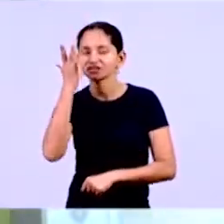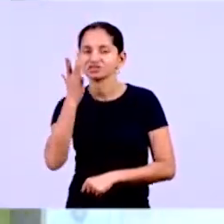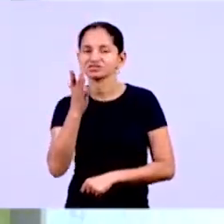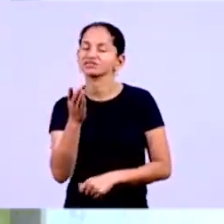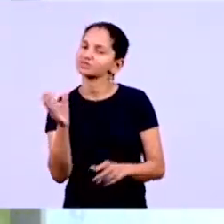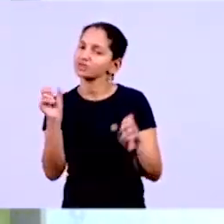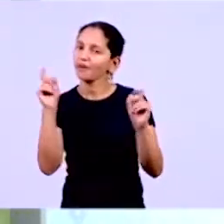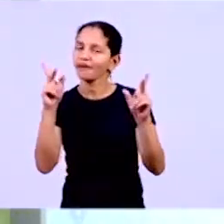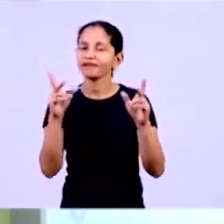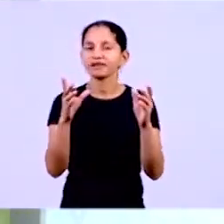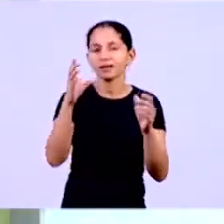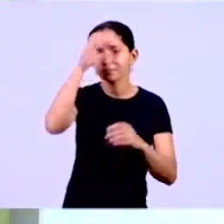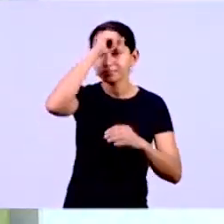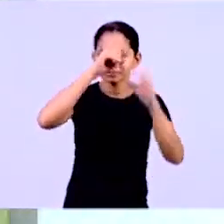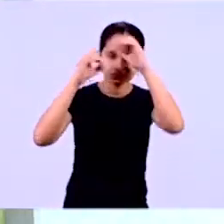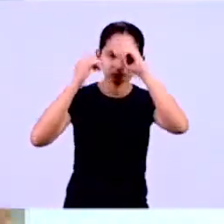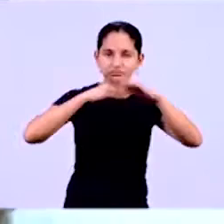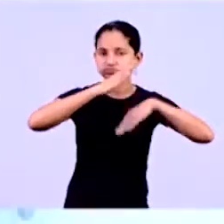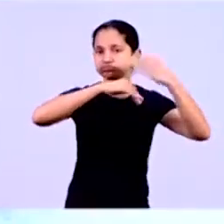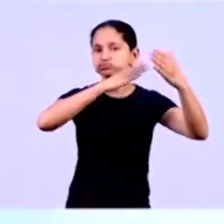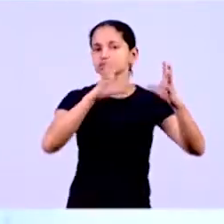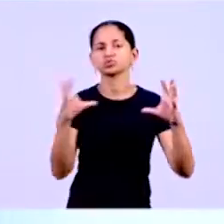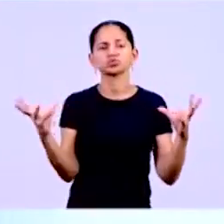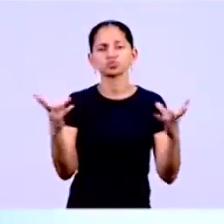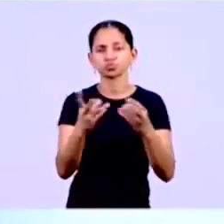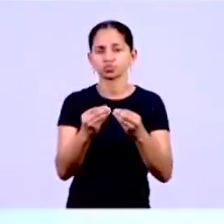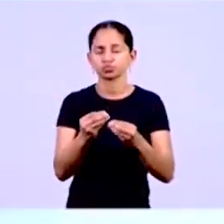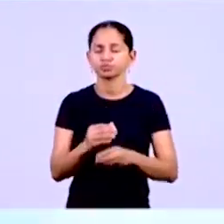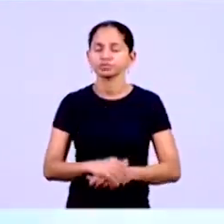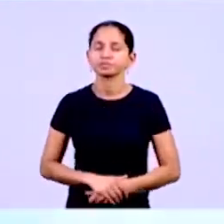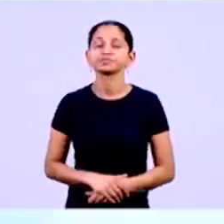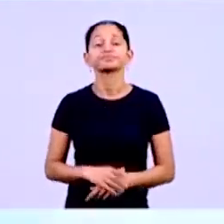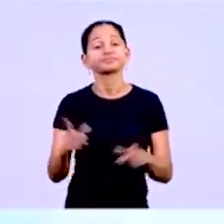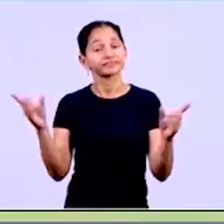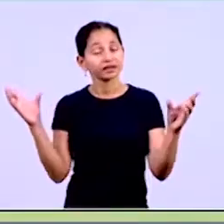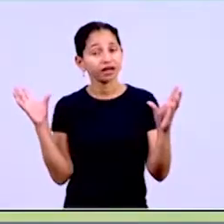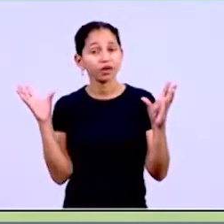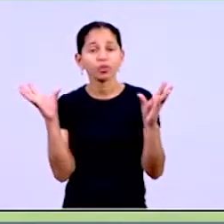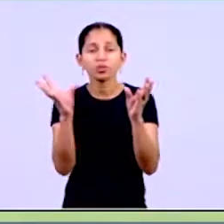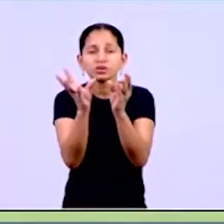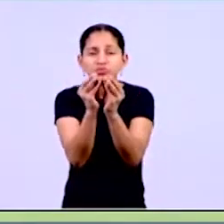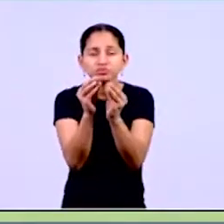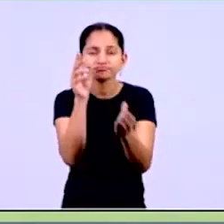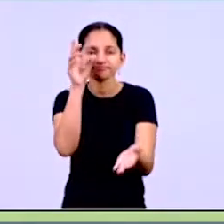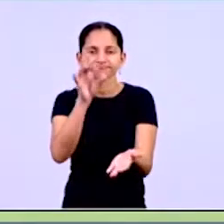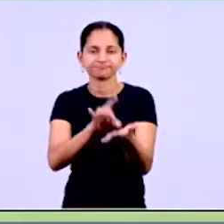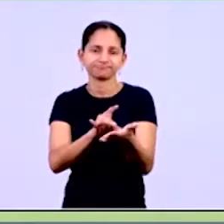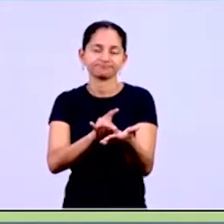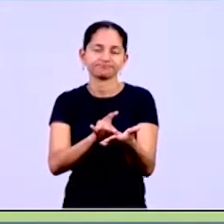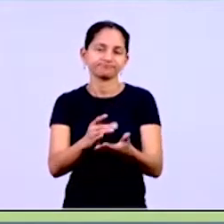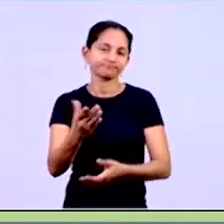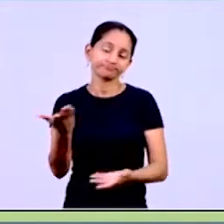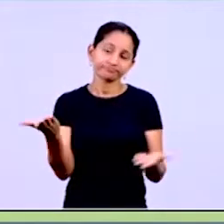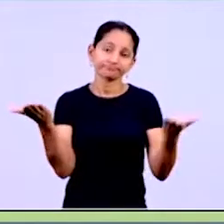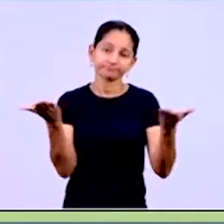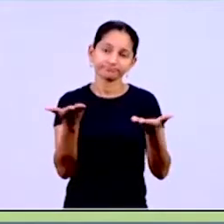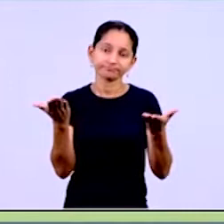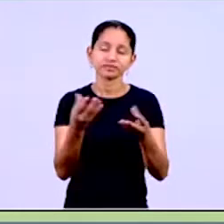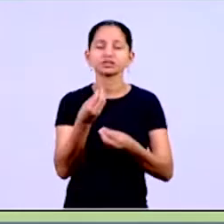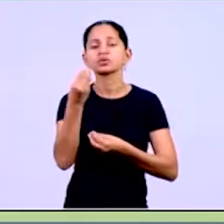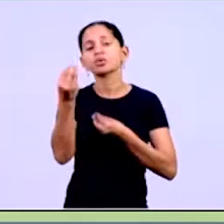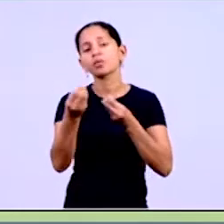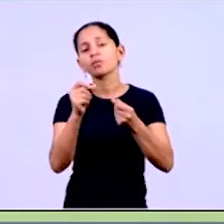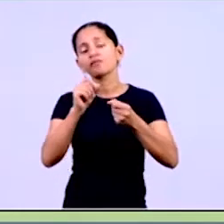aspectos, em todas as direções, em todas as áreas. Essa é o resumo da história, né? Bem, vamos agora falar da unidade